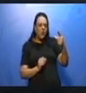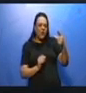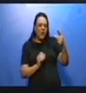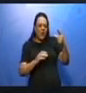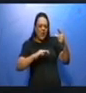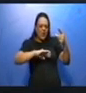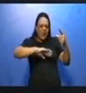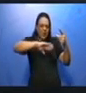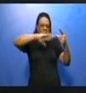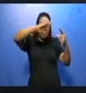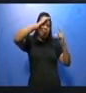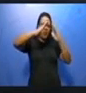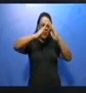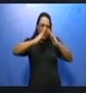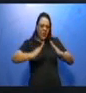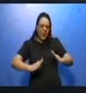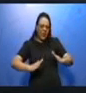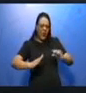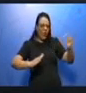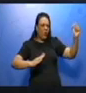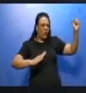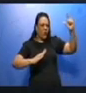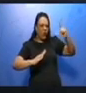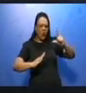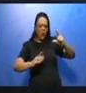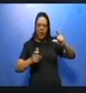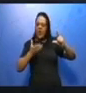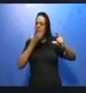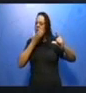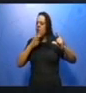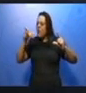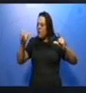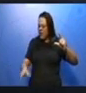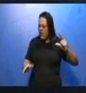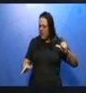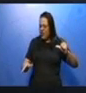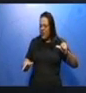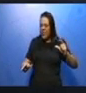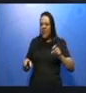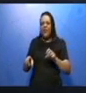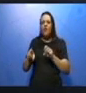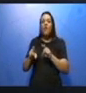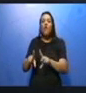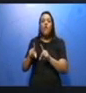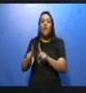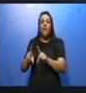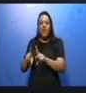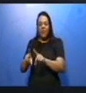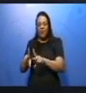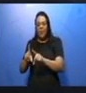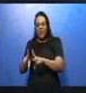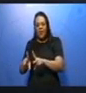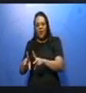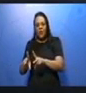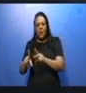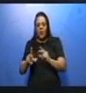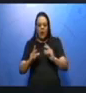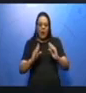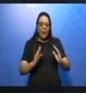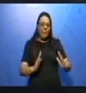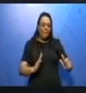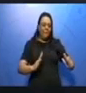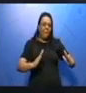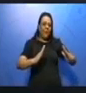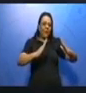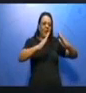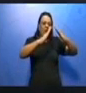não conseguia me livrar daquele moleque. Era um moleque que estava oferecendo para ele pirâmides de plástico, era um vendedor, né, que estava